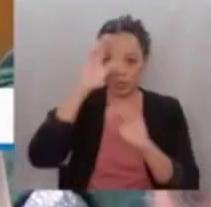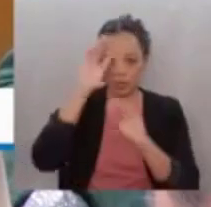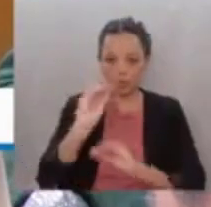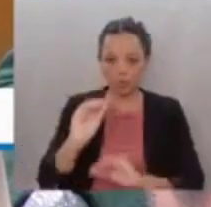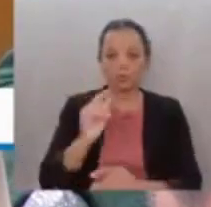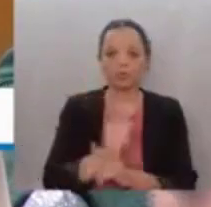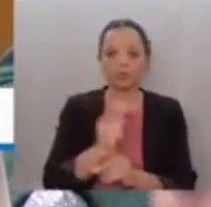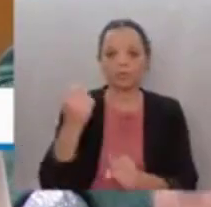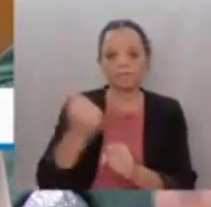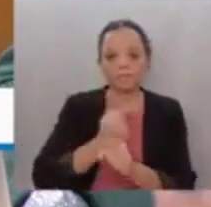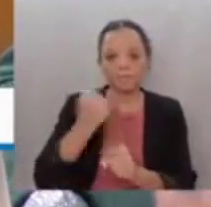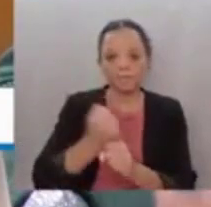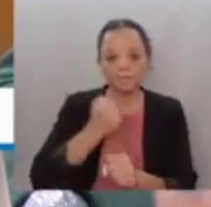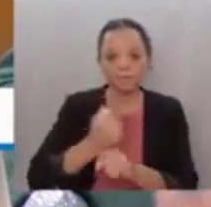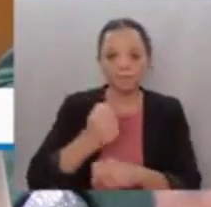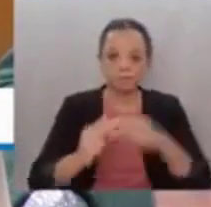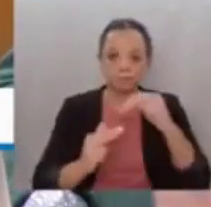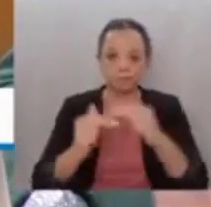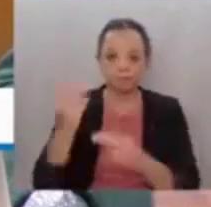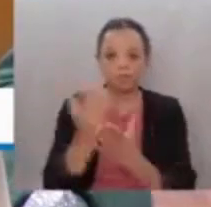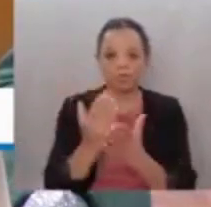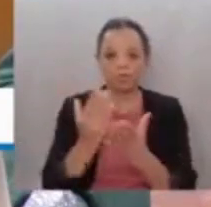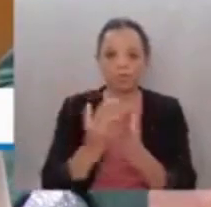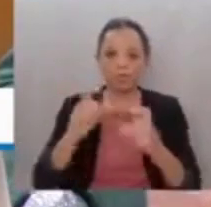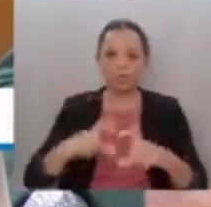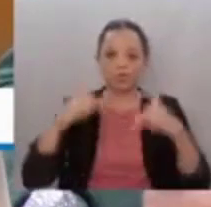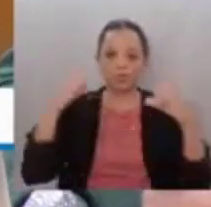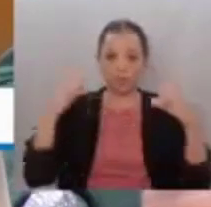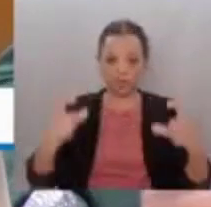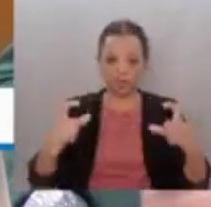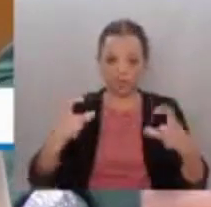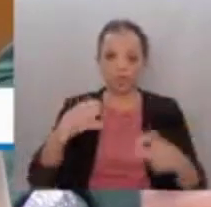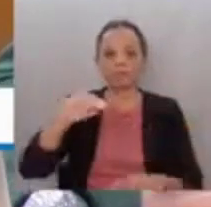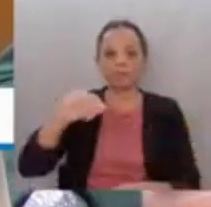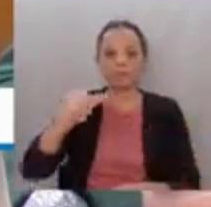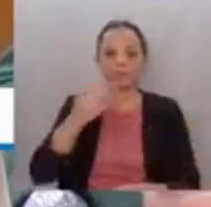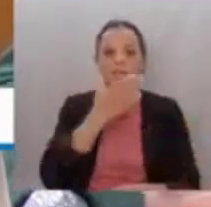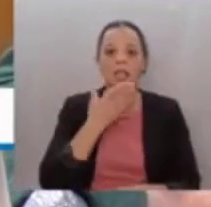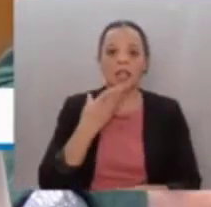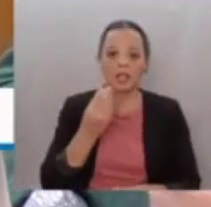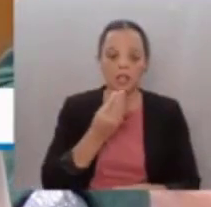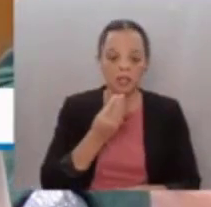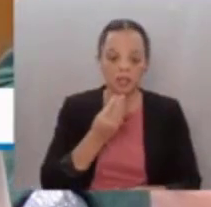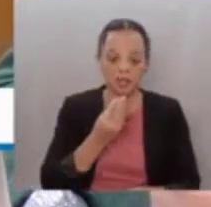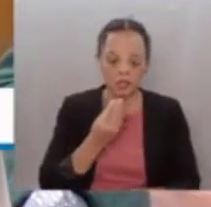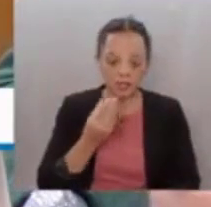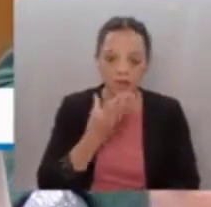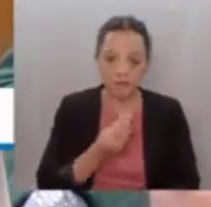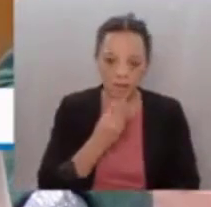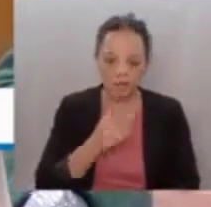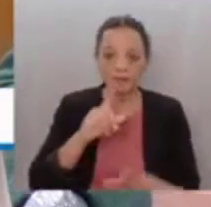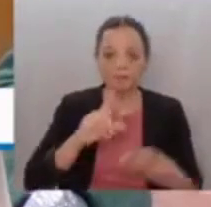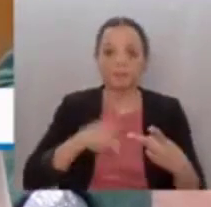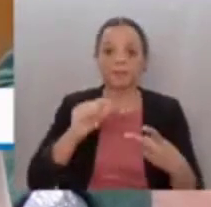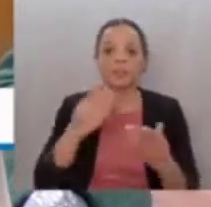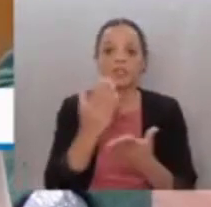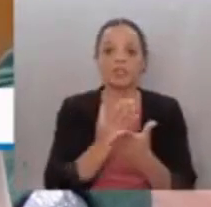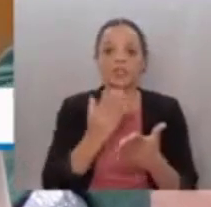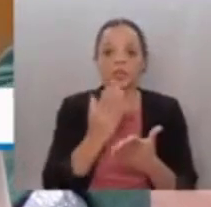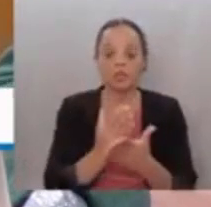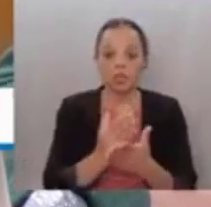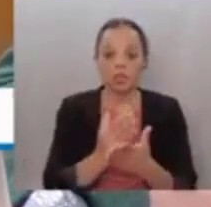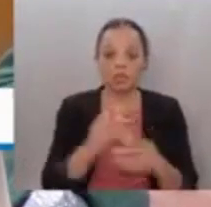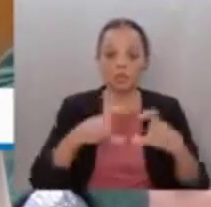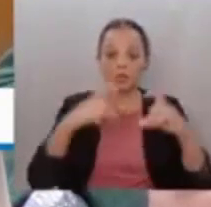da Escola Secundária Professor José Lucas, em Linda Velha, e para a Escola Secundária de São Julião da Barra, em Oeiras.